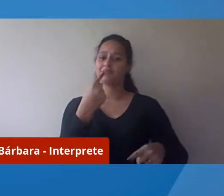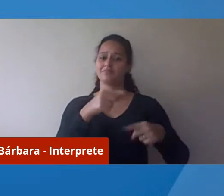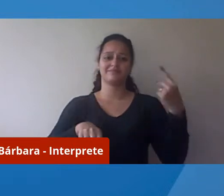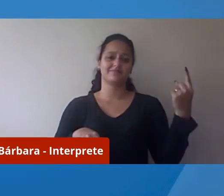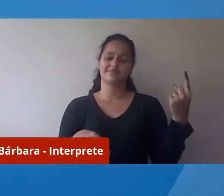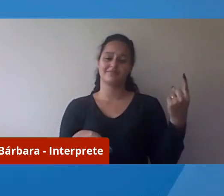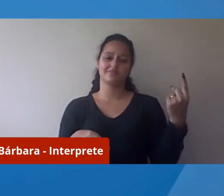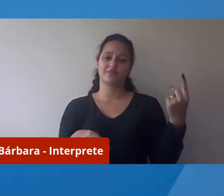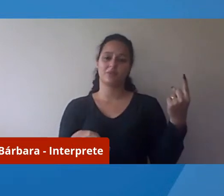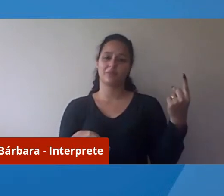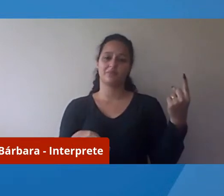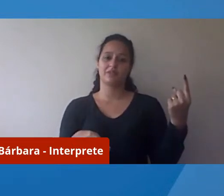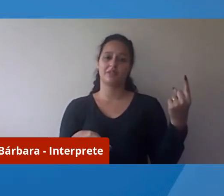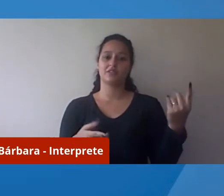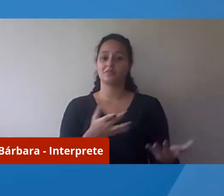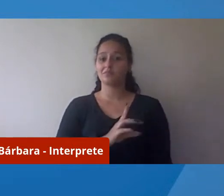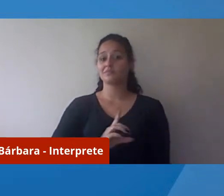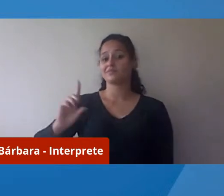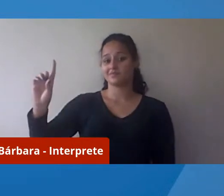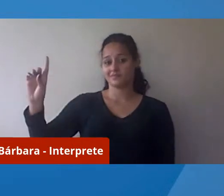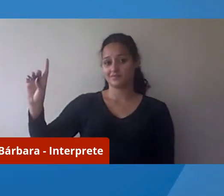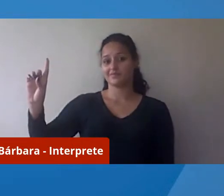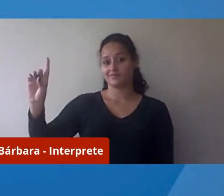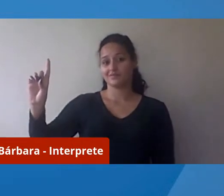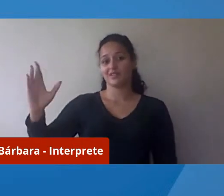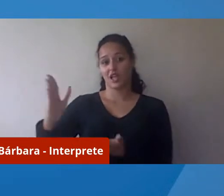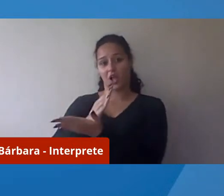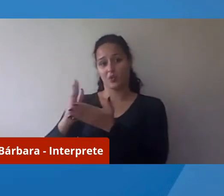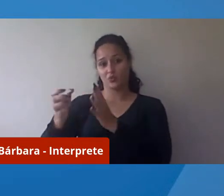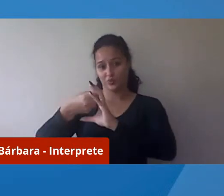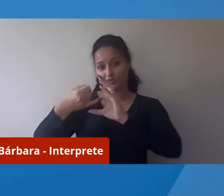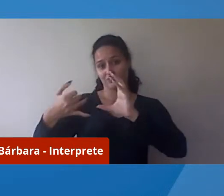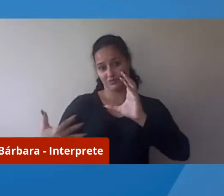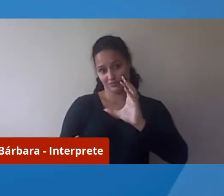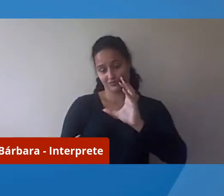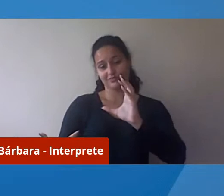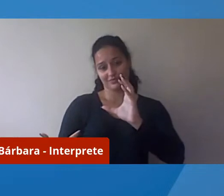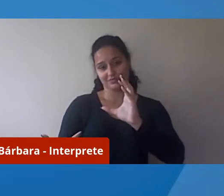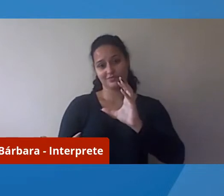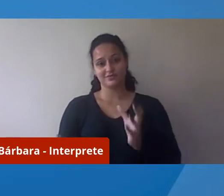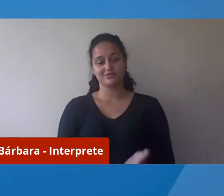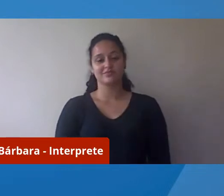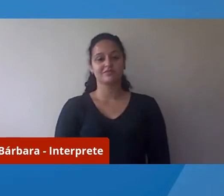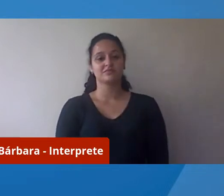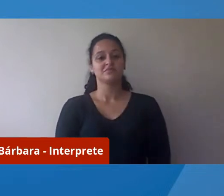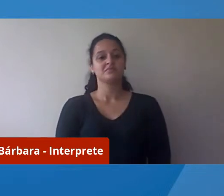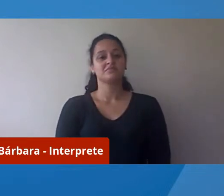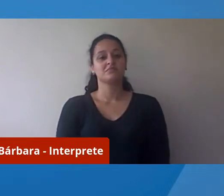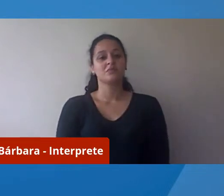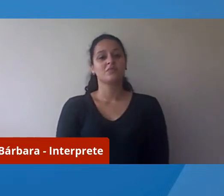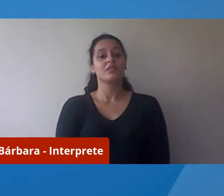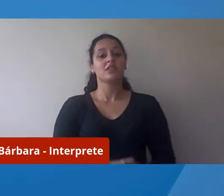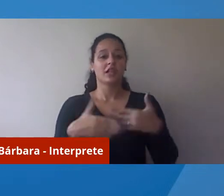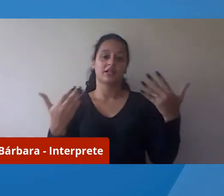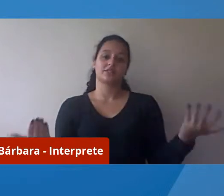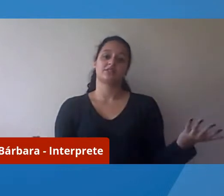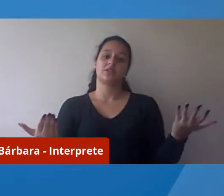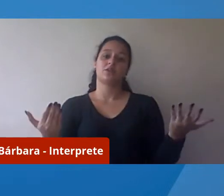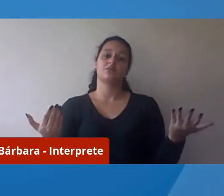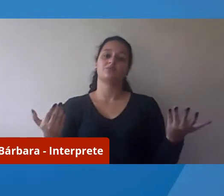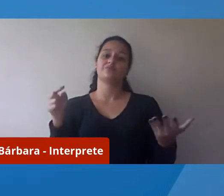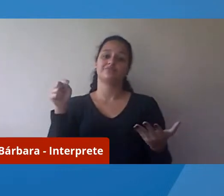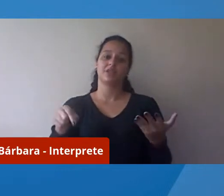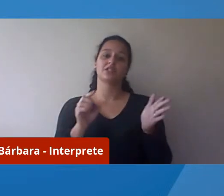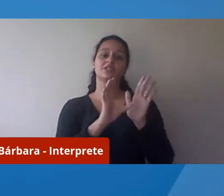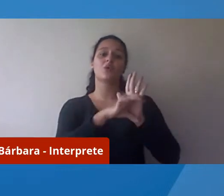da extrema-direita a alguns aspectos da globalização neoliberal, etc. etc, né? Então, esse conceito de populismo realmente